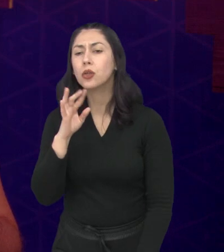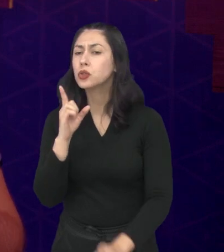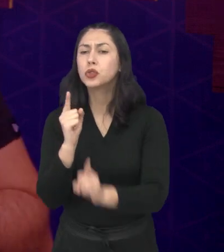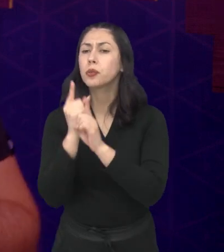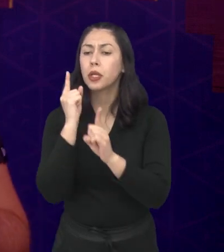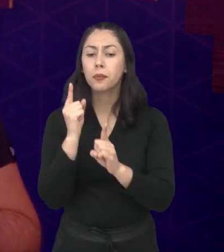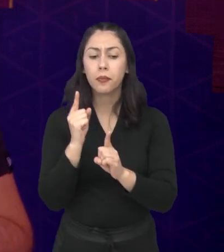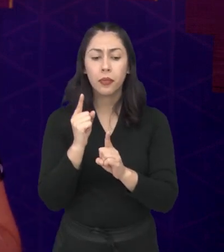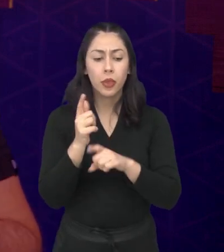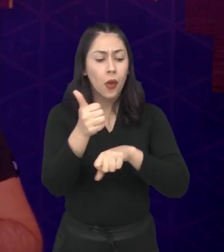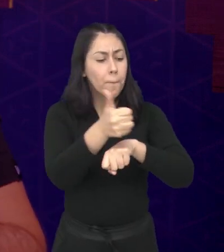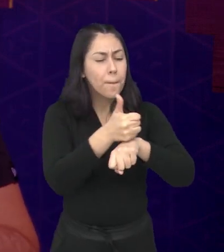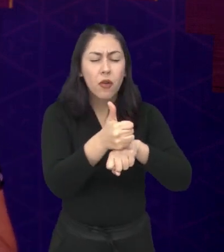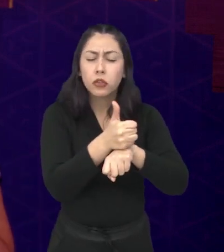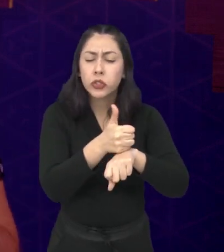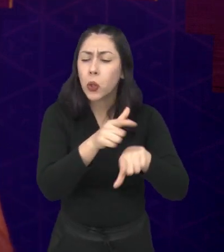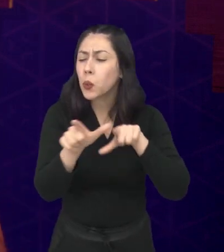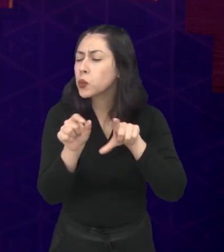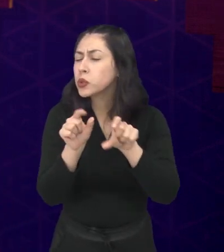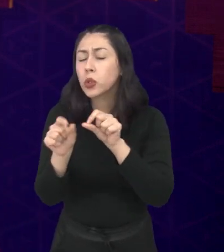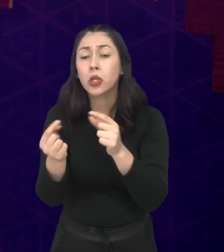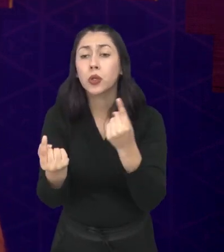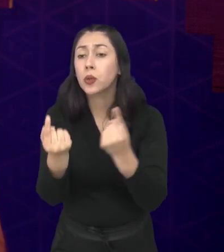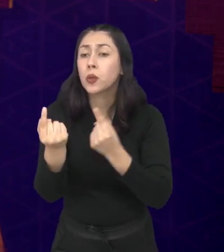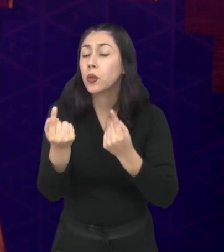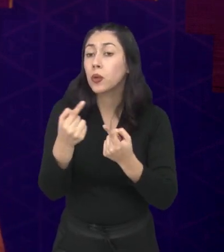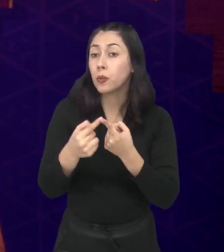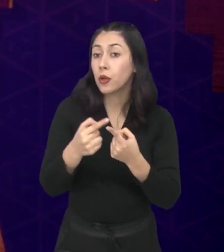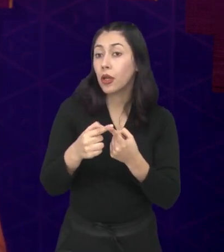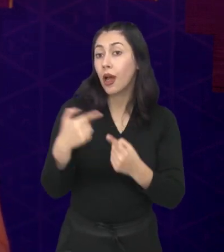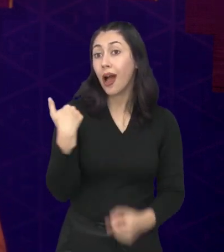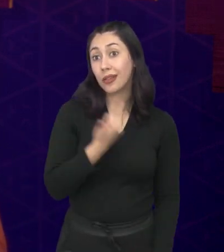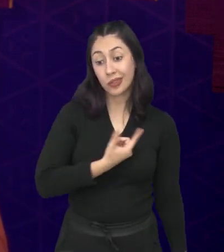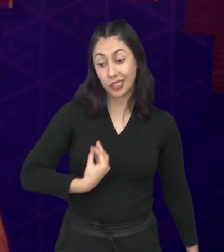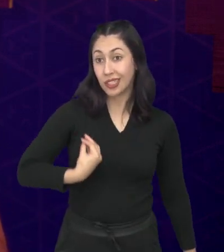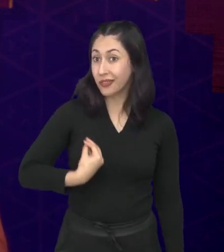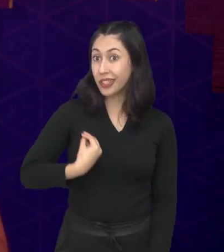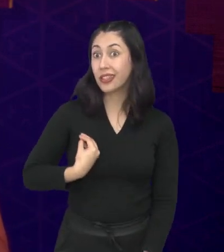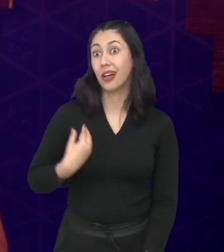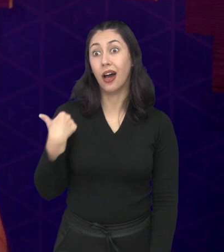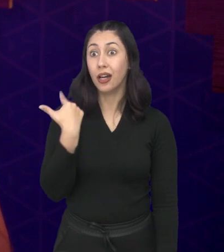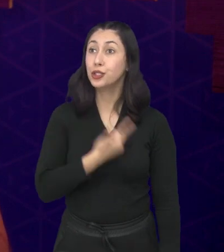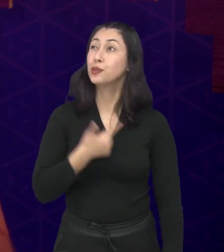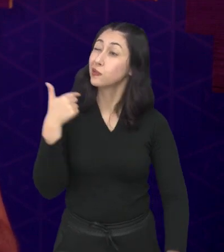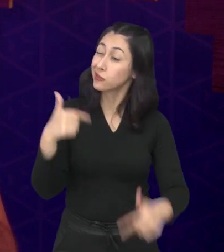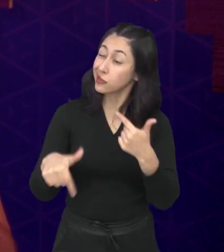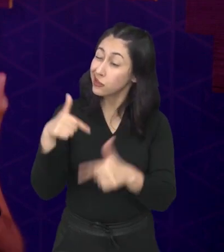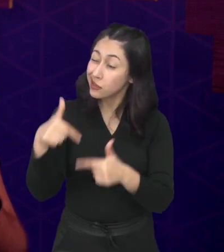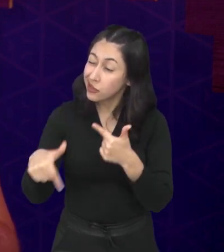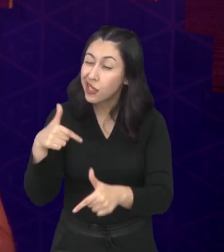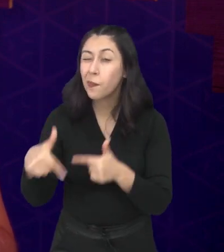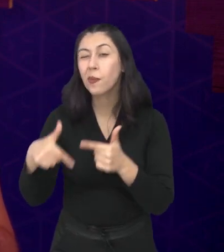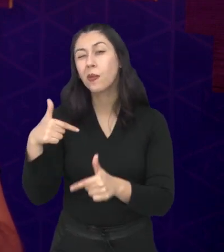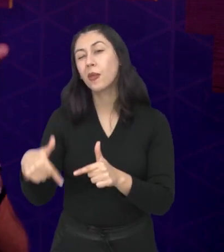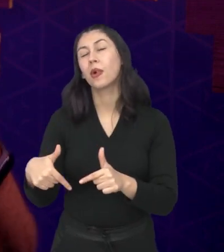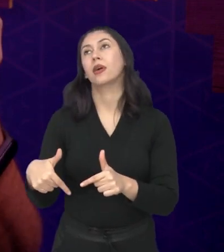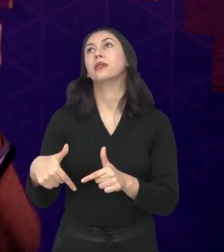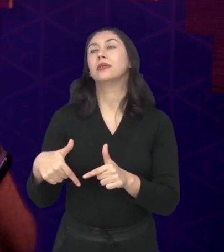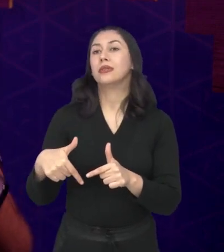qual profissão você pode seguir, porque a gente passa a maior parte da nossa vida trabalhando, sabe? A gente passa a maior parte do nosso